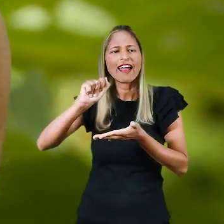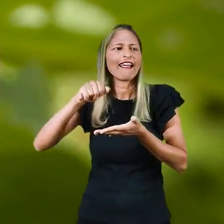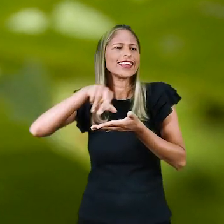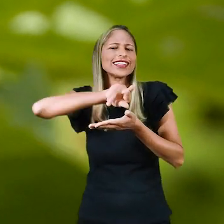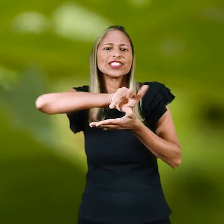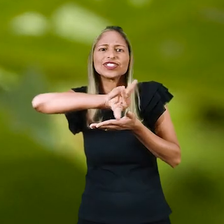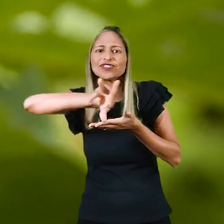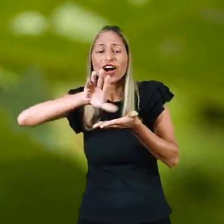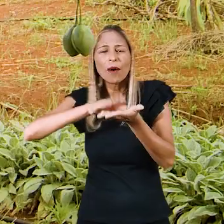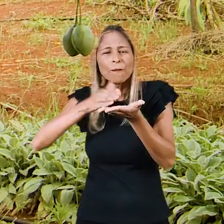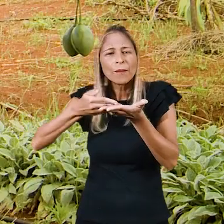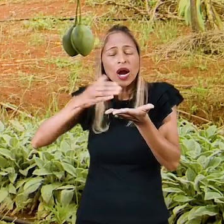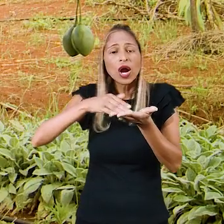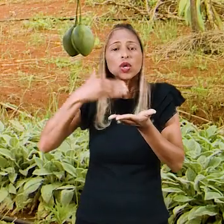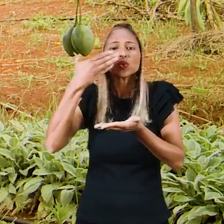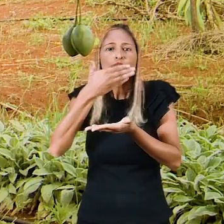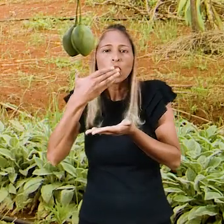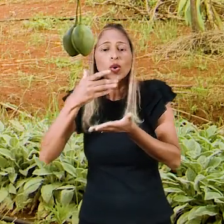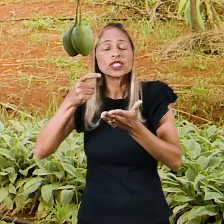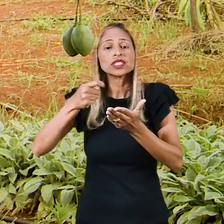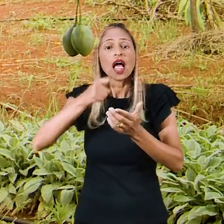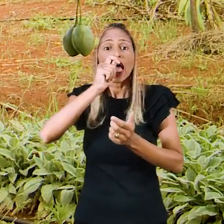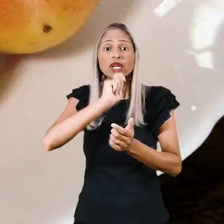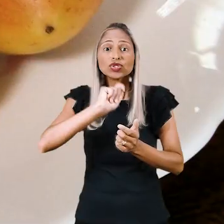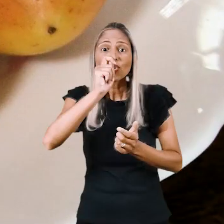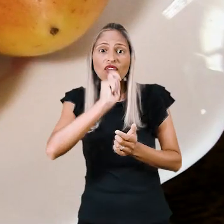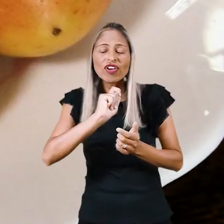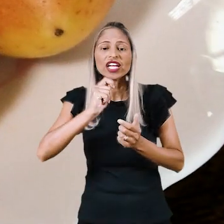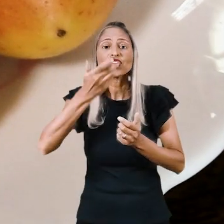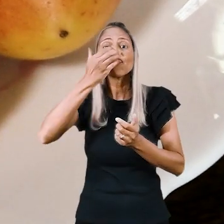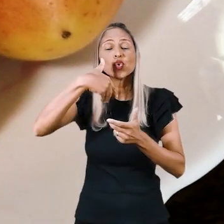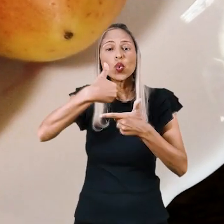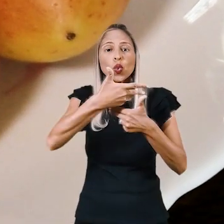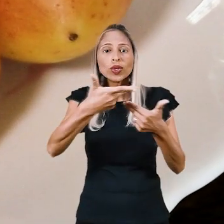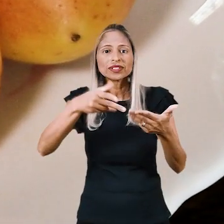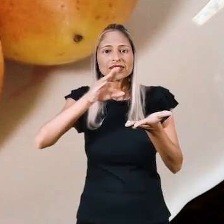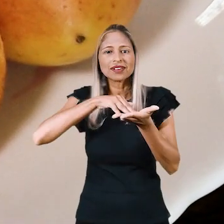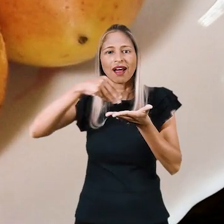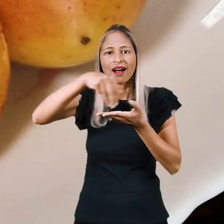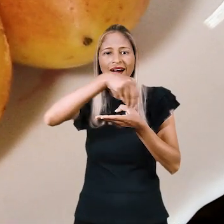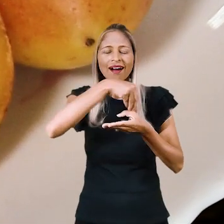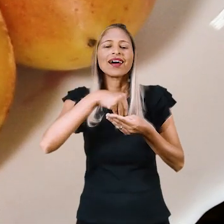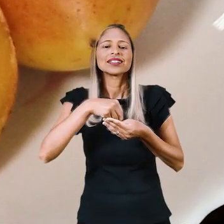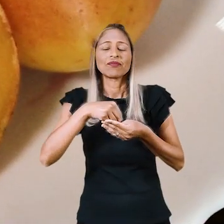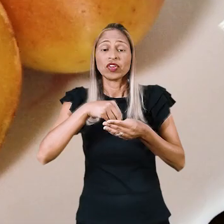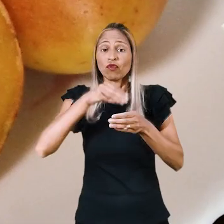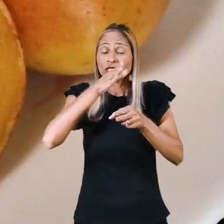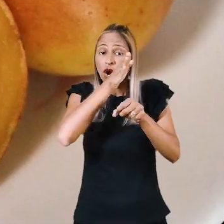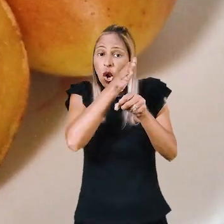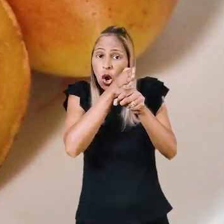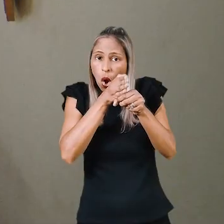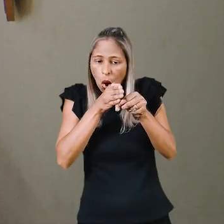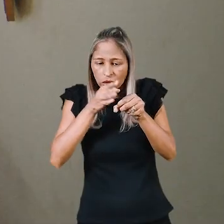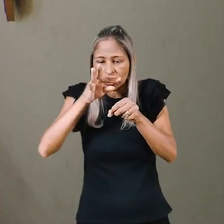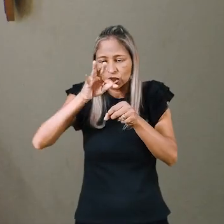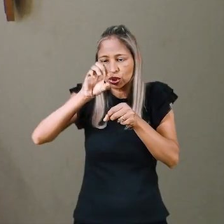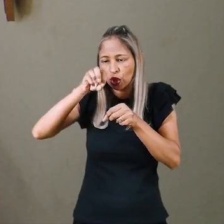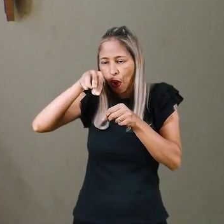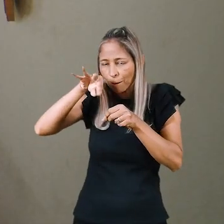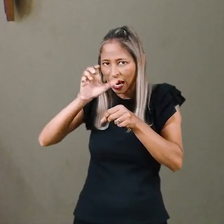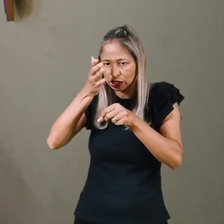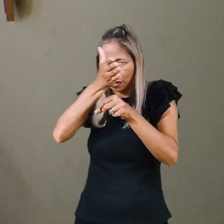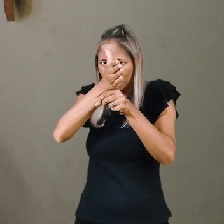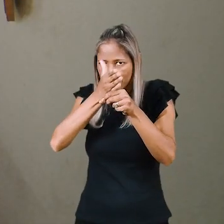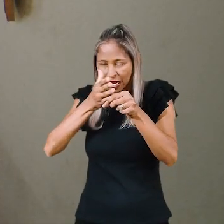de antepastos, em sobremesas, em sorvetes, em saladas de fruta. Aí você corta o tomate ao